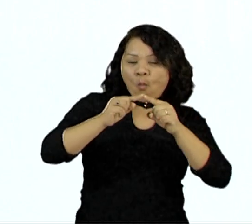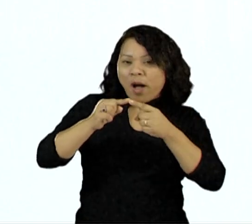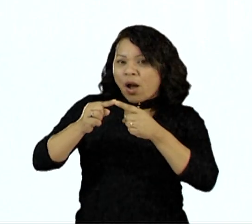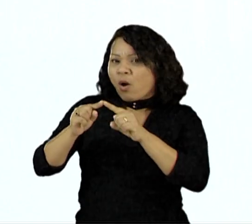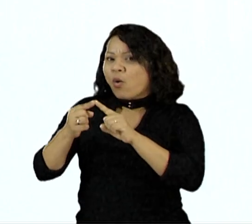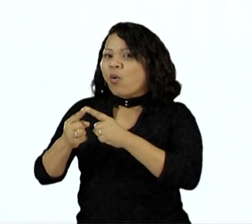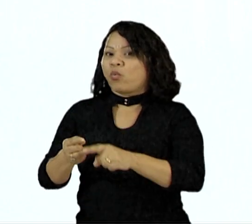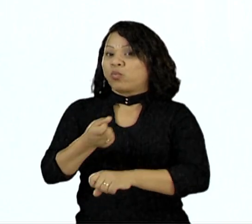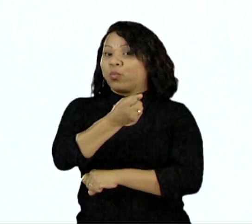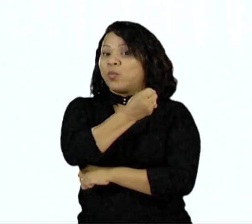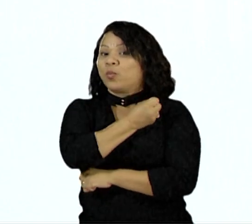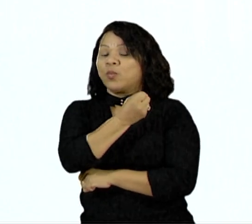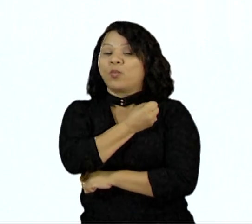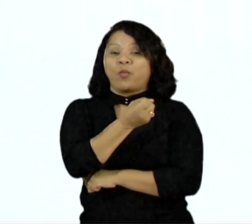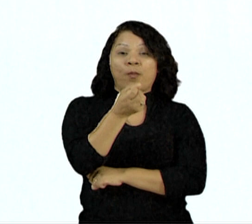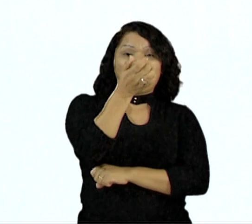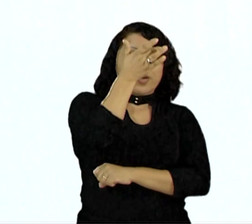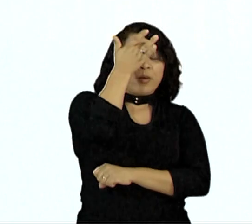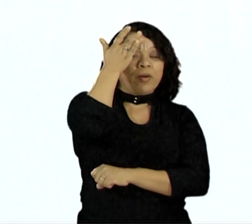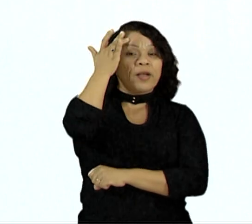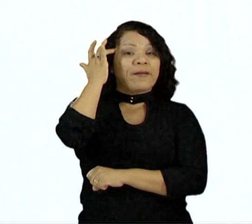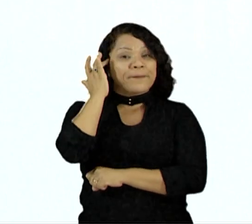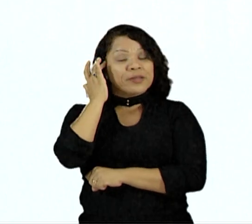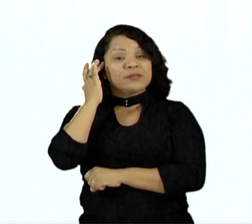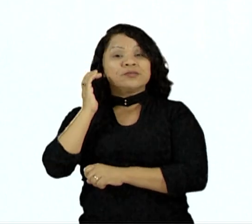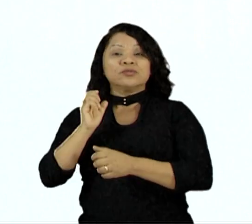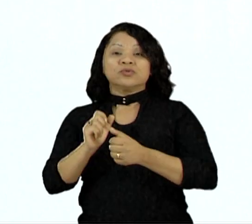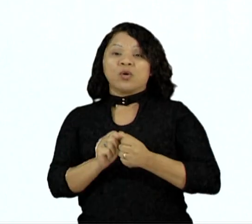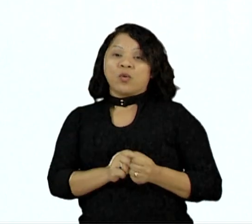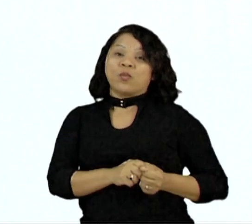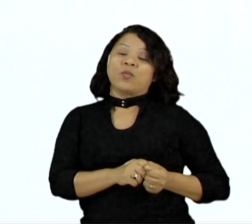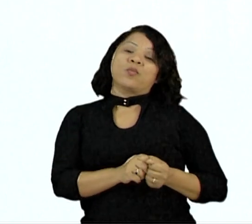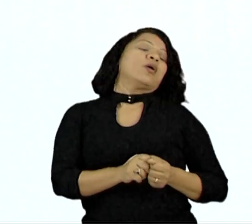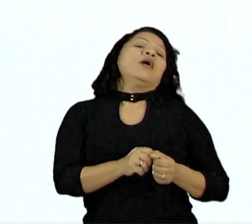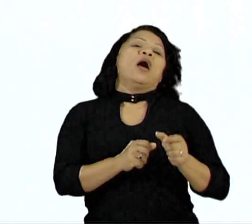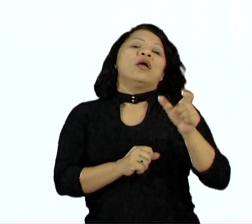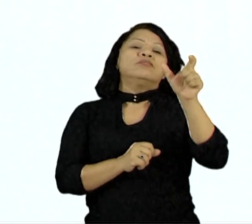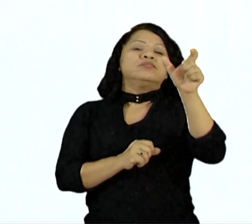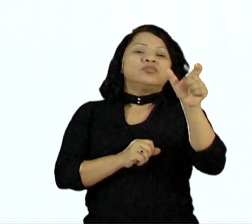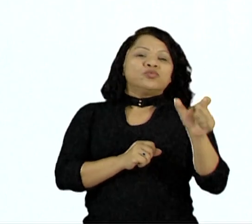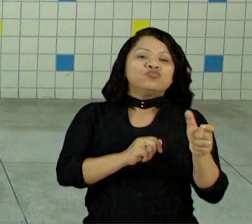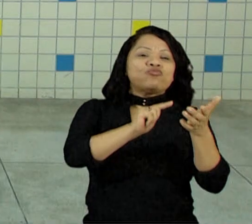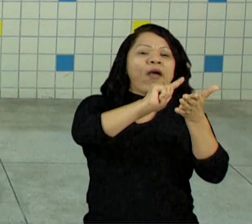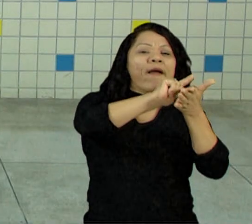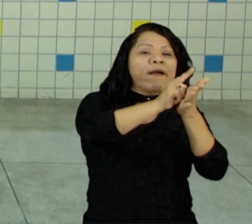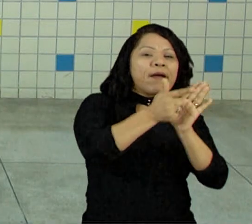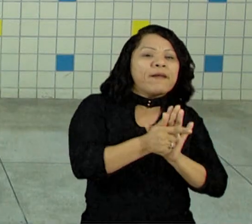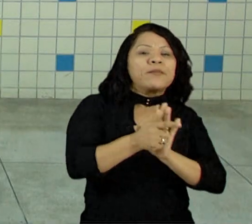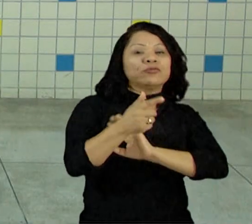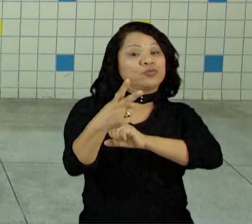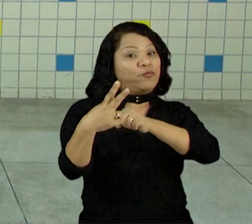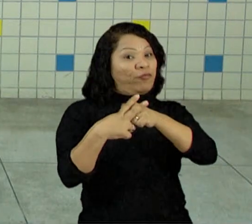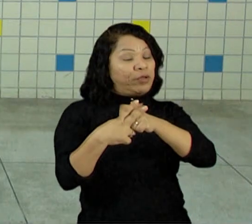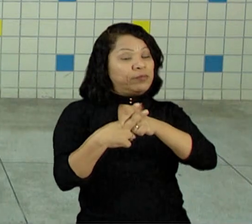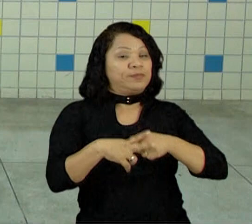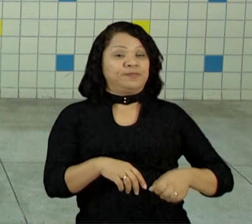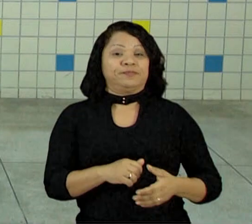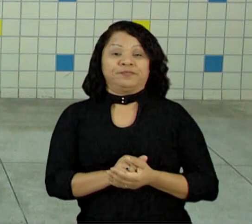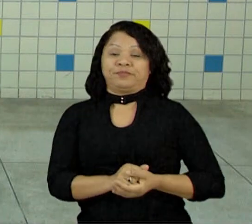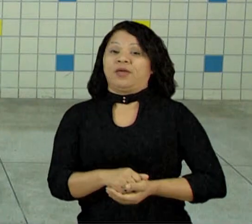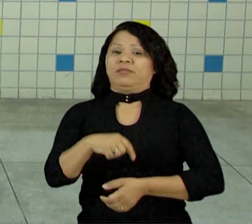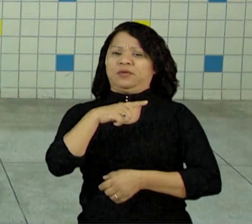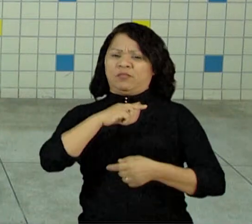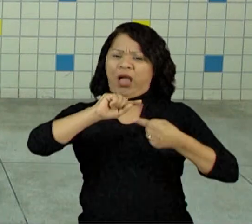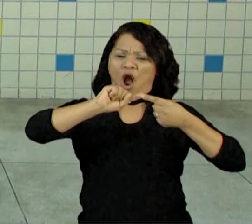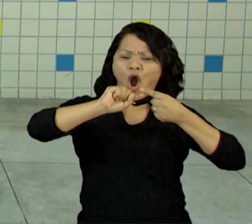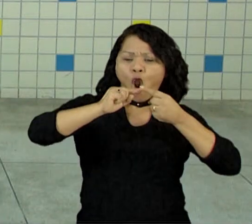e pessoa entre o sujeito gramatical e o verbo. Então, nós temos aí que a concordância